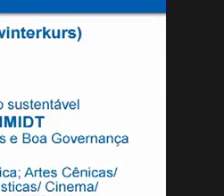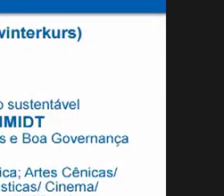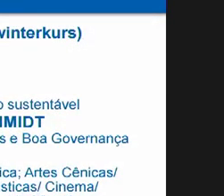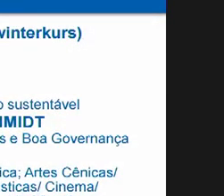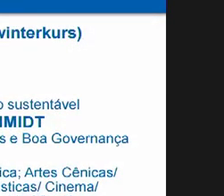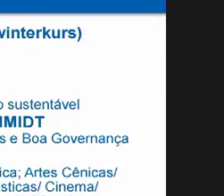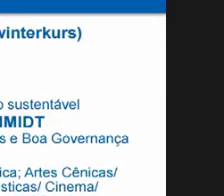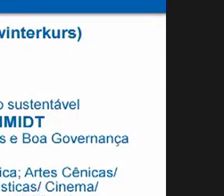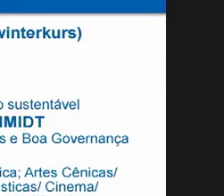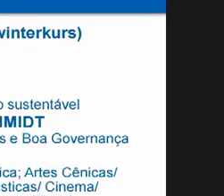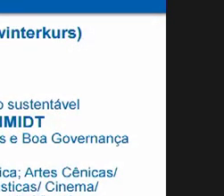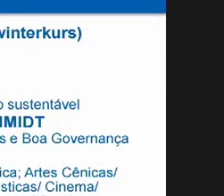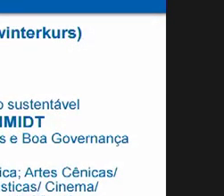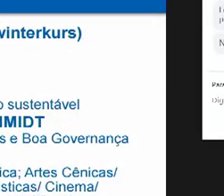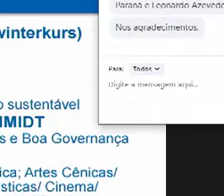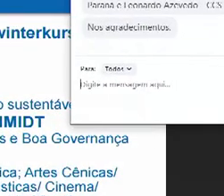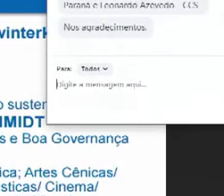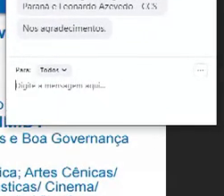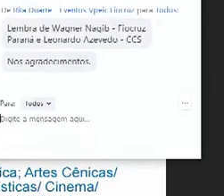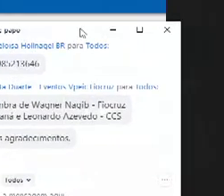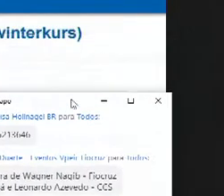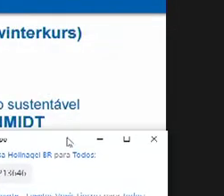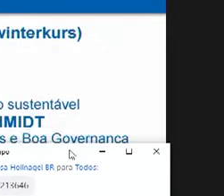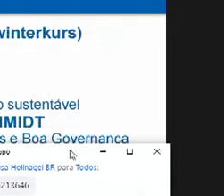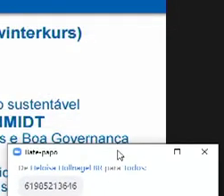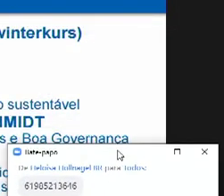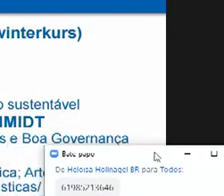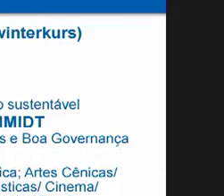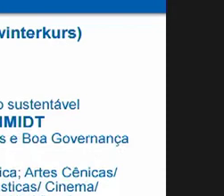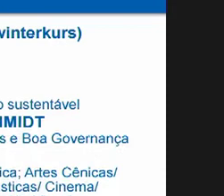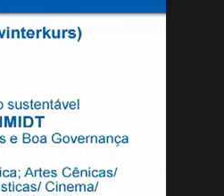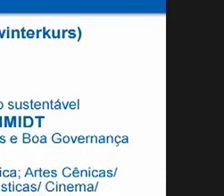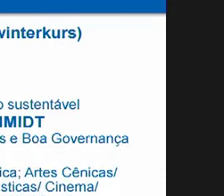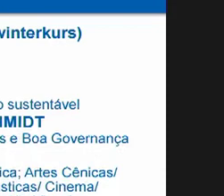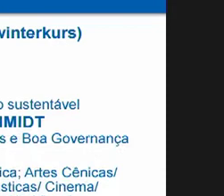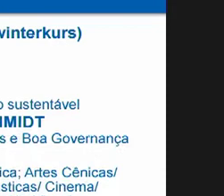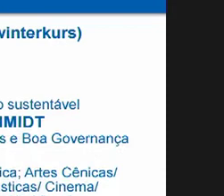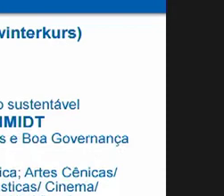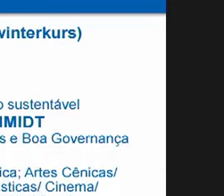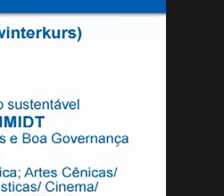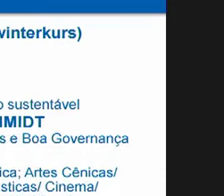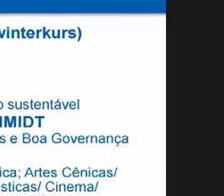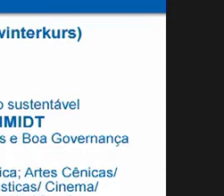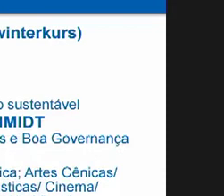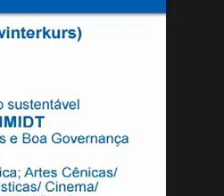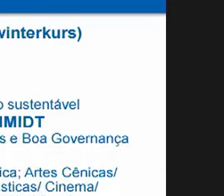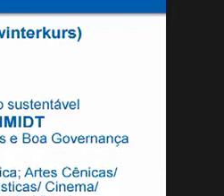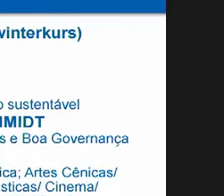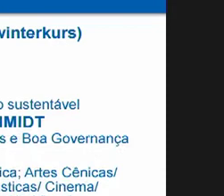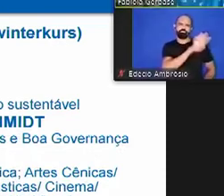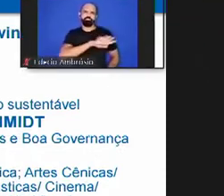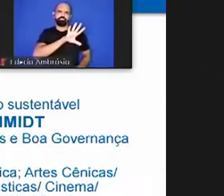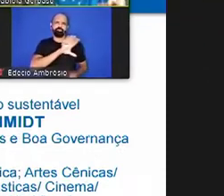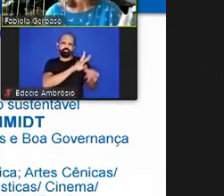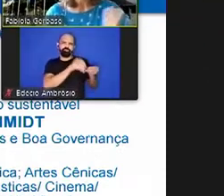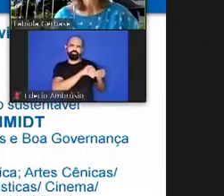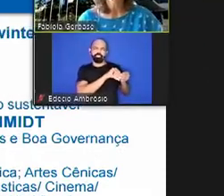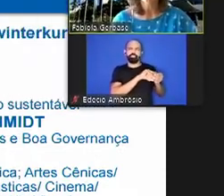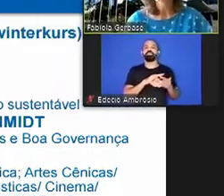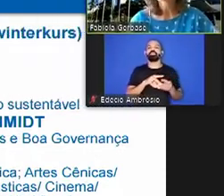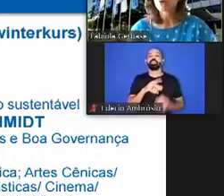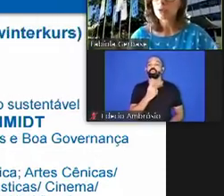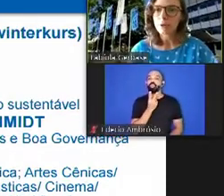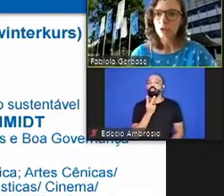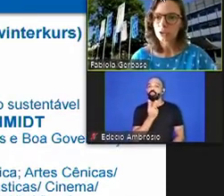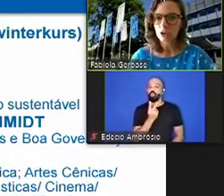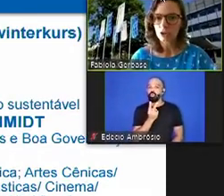Dos nossos programas de bolsas individuais, né, vocês veem um rápido panorama, não vou entrar nisso, senão vou estourar muito meu tempo. Dois desses que estão